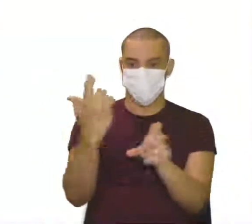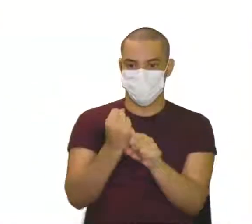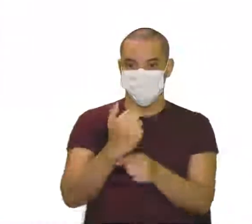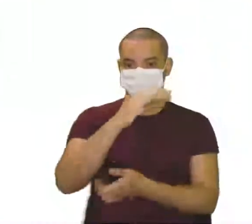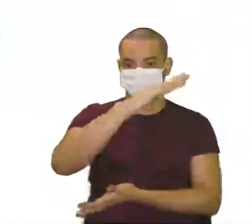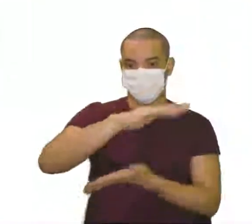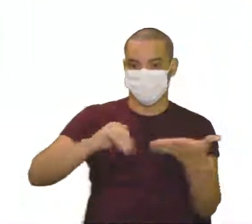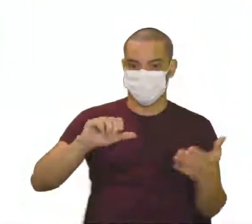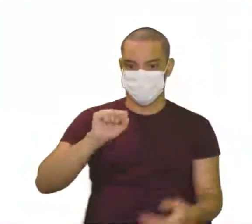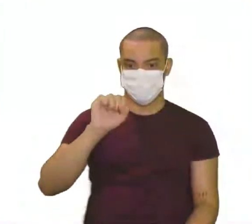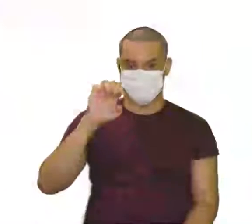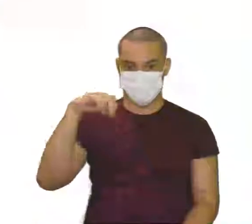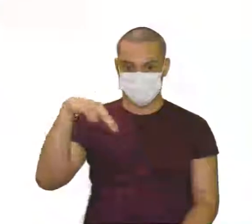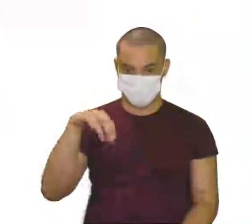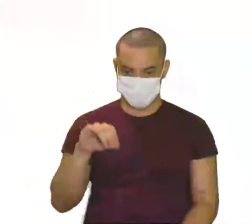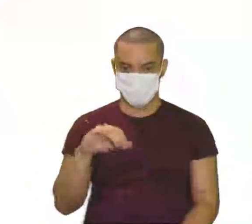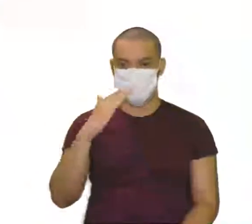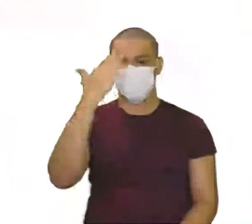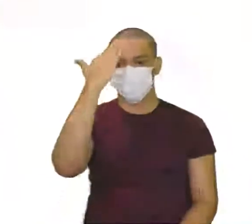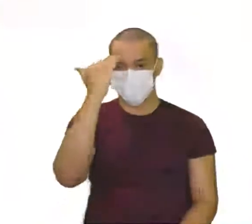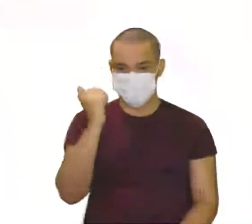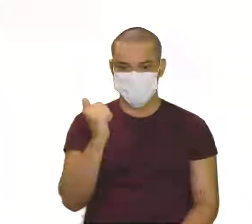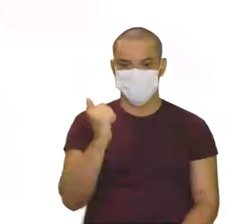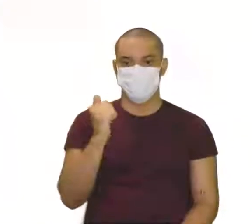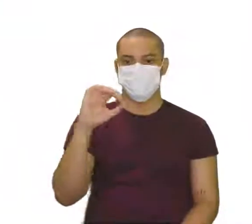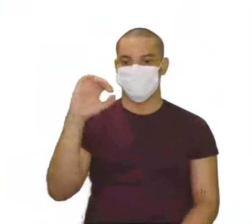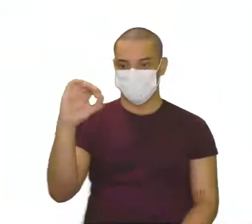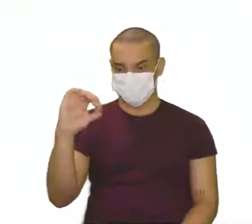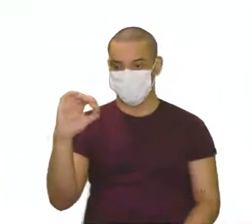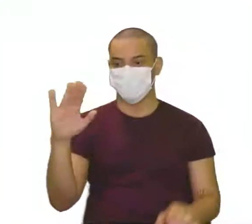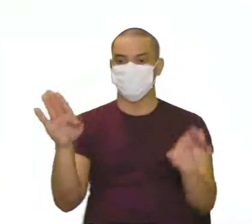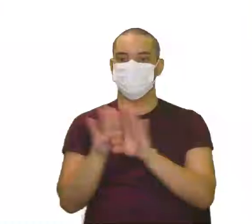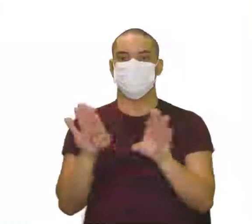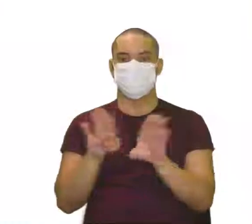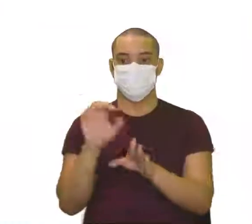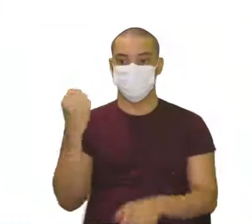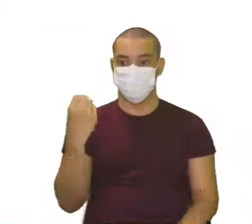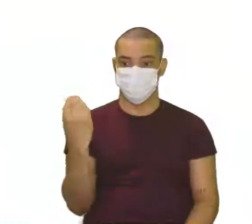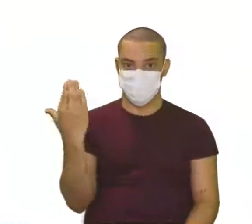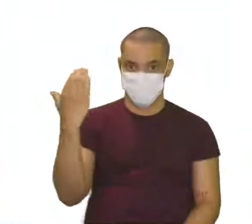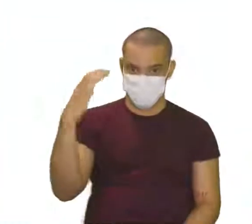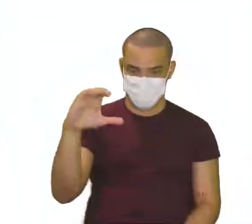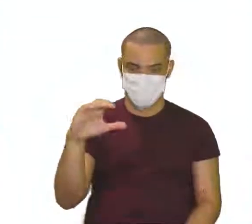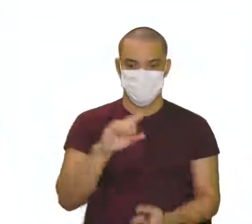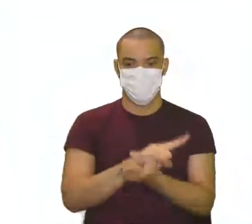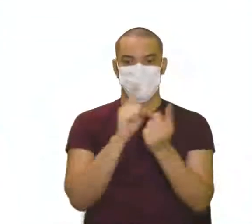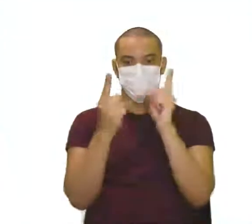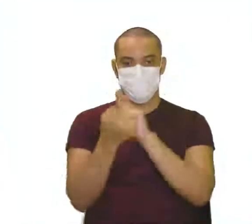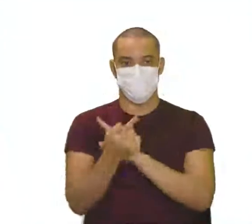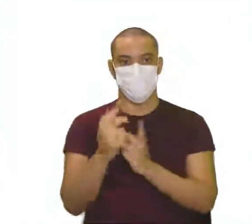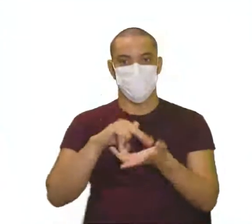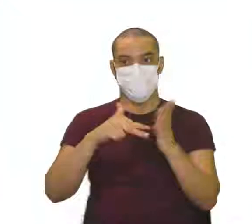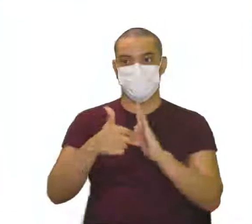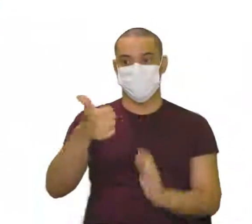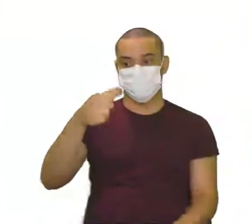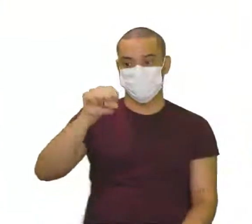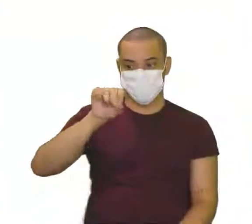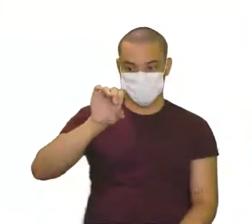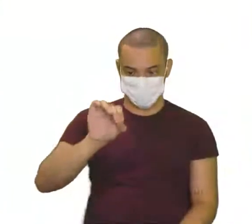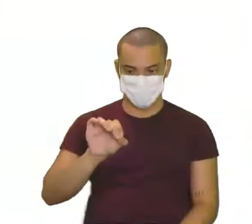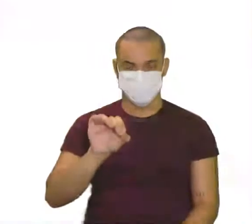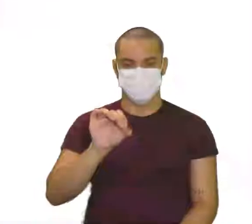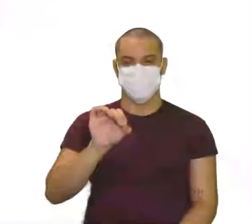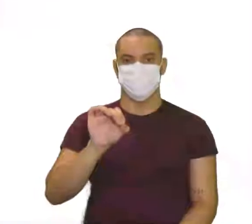o seu seno, aqui o seno de zero, e se eu for colocar aqui no sentido oposto, seria de 180. Então, olha